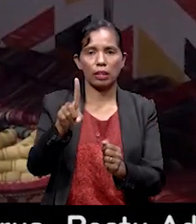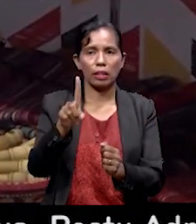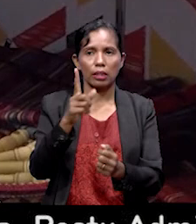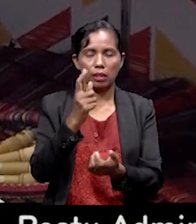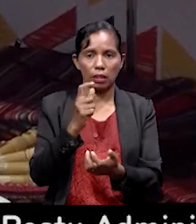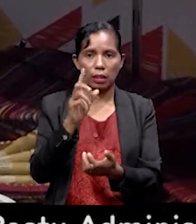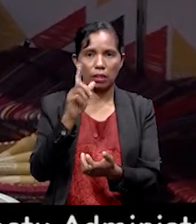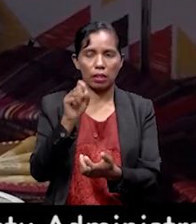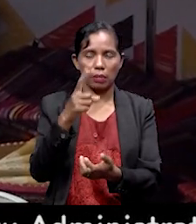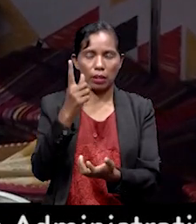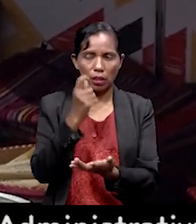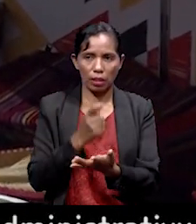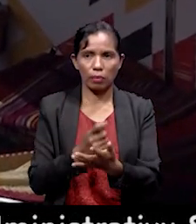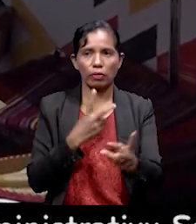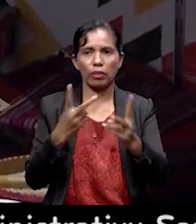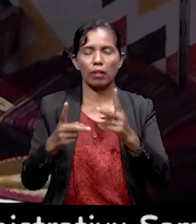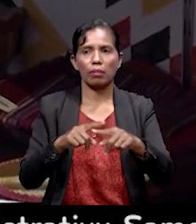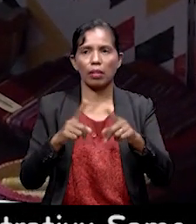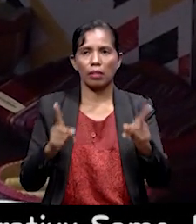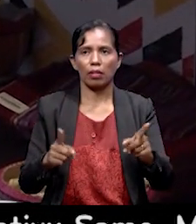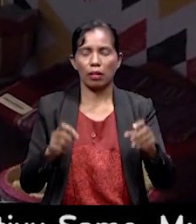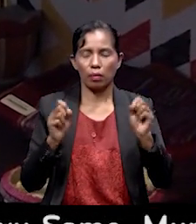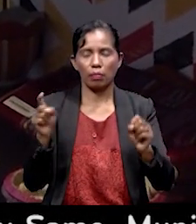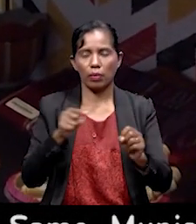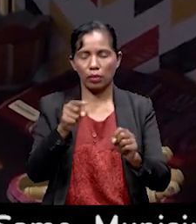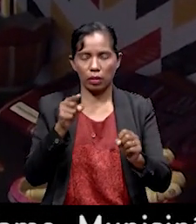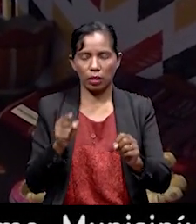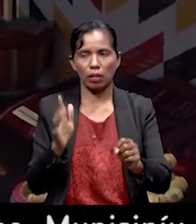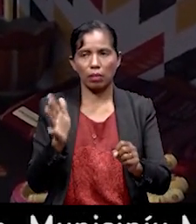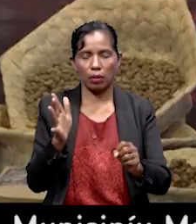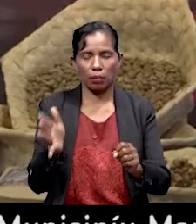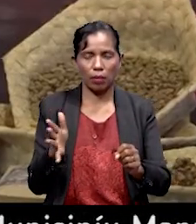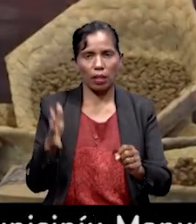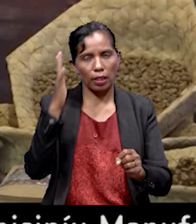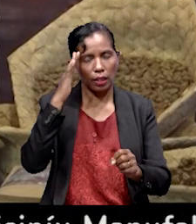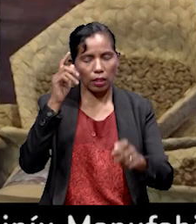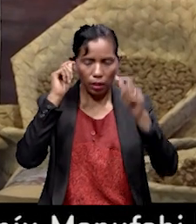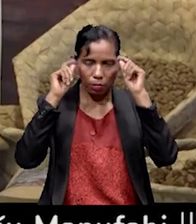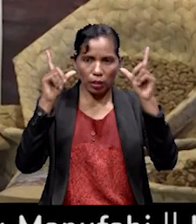Timor Leste mai be visitante hirak ne persentu 50 deit mak hatene Timor Leste nudar